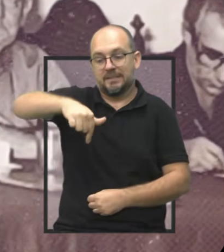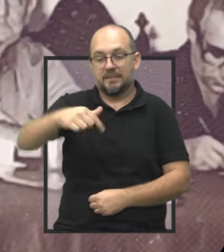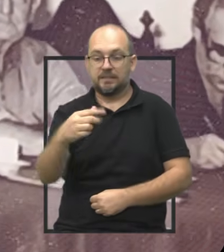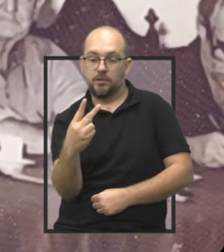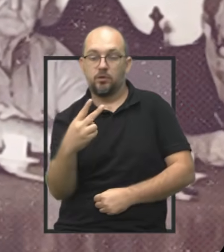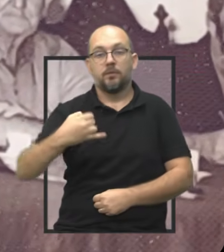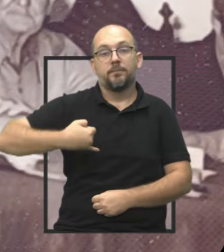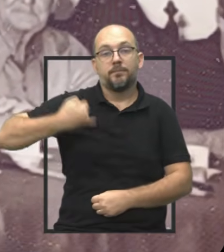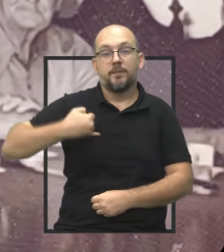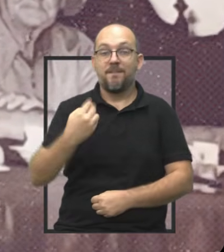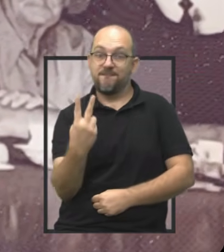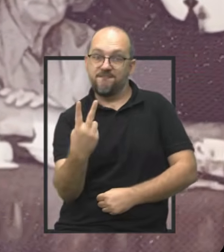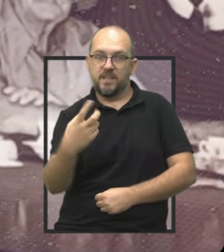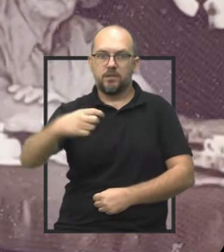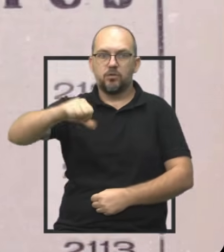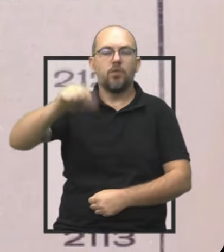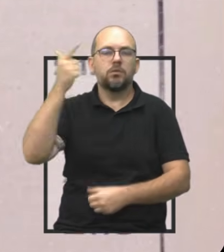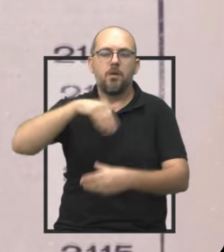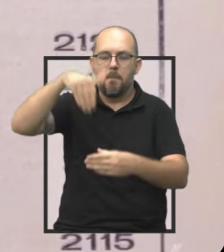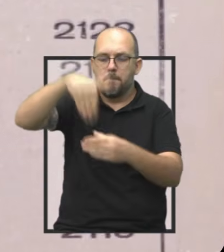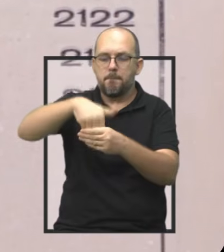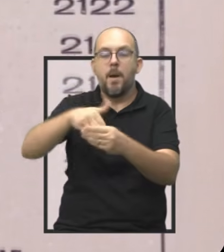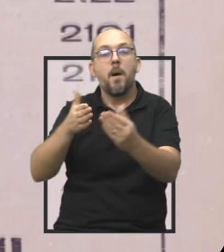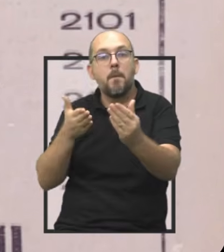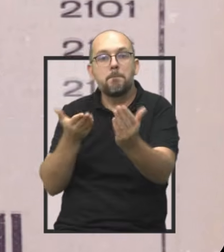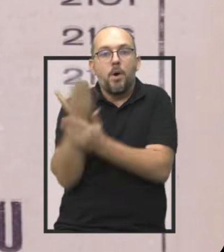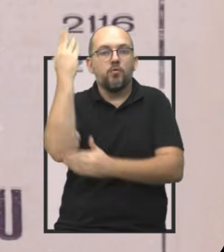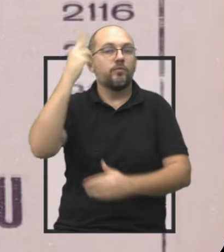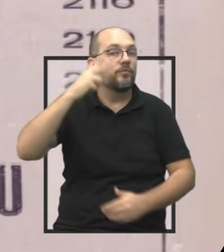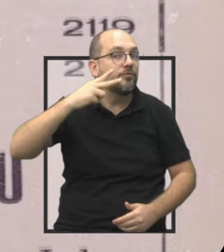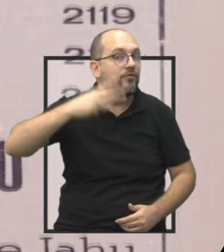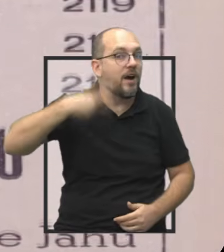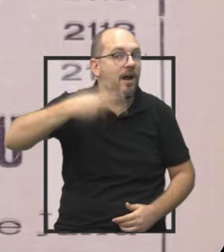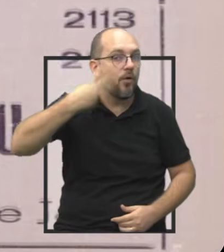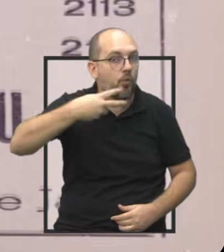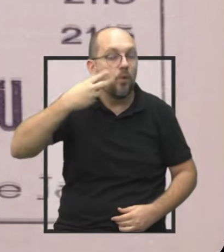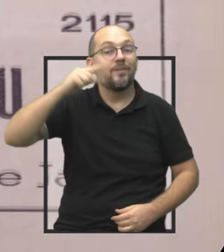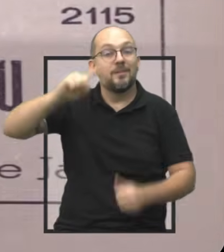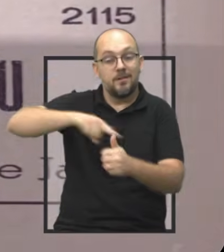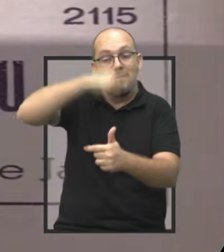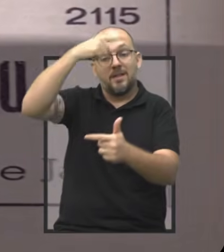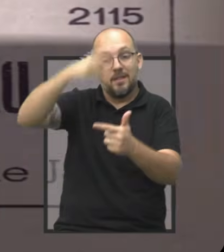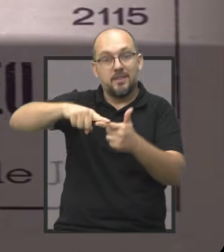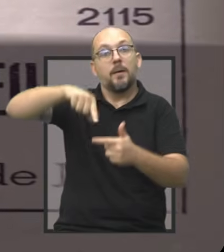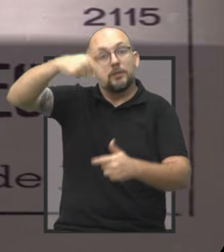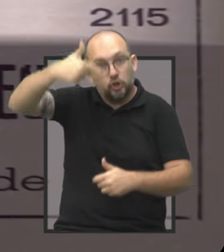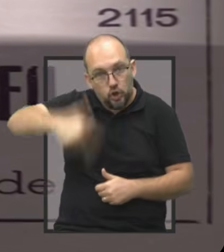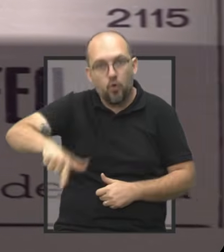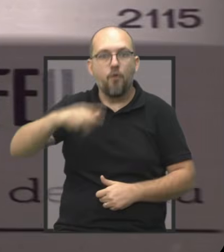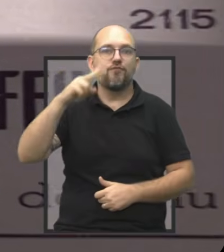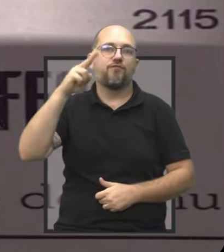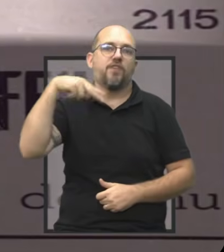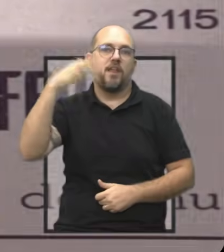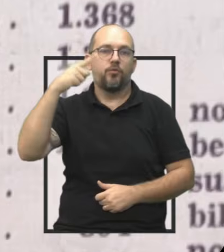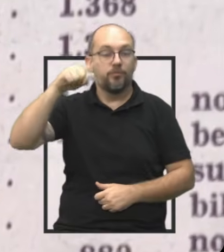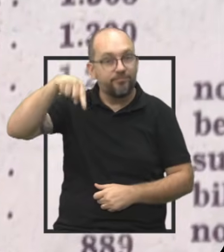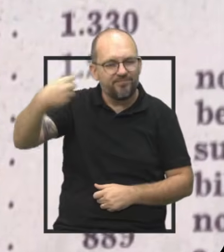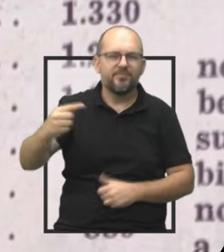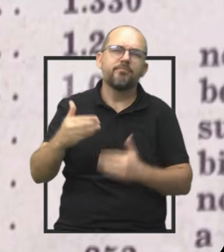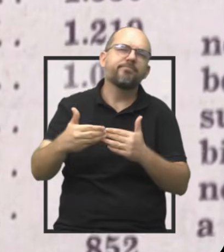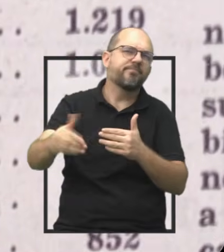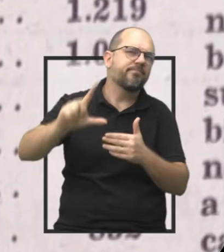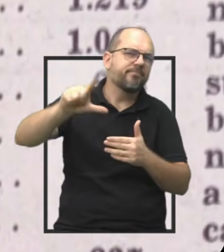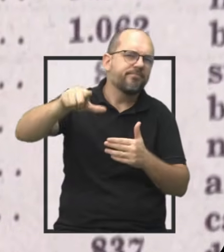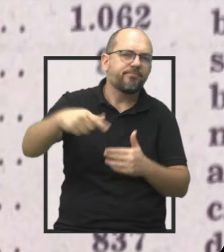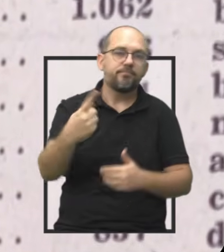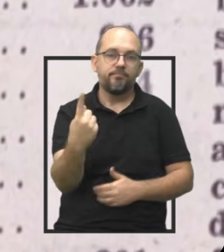1972, aos 29 anos de idade, ele foi eleito vereador. Depois, reeleito. Mais